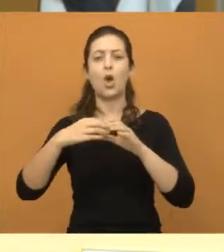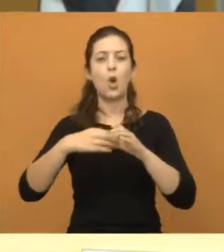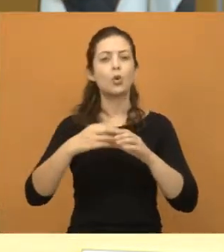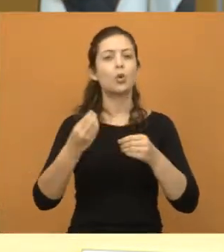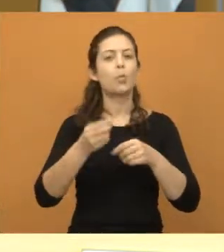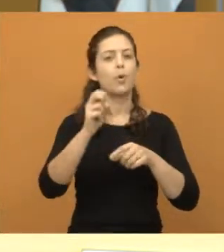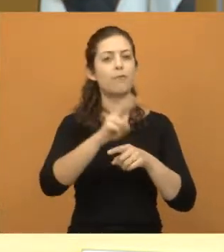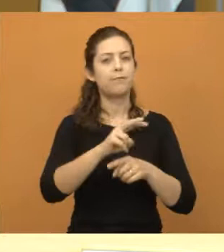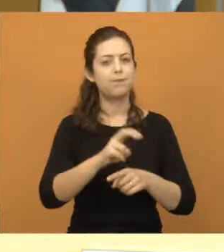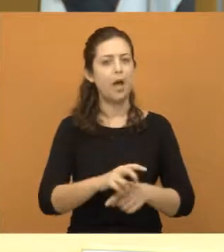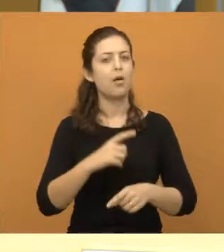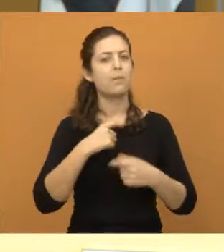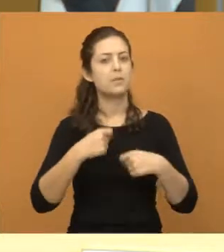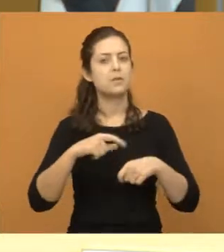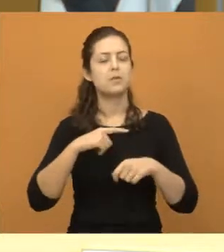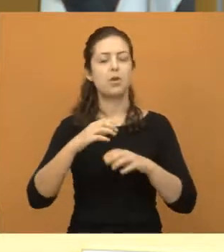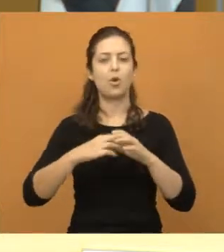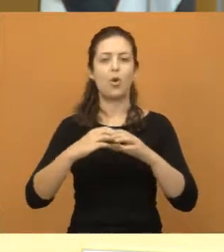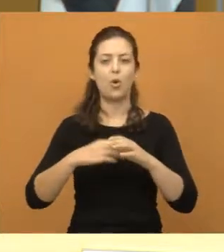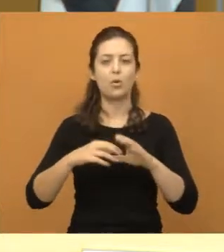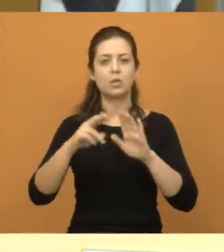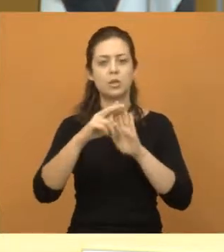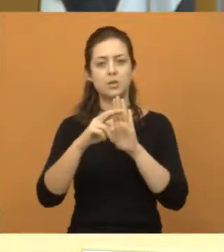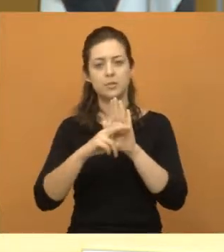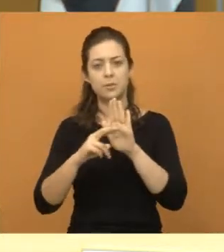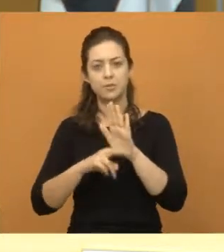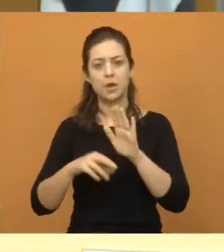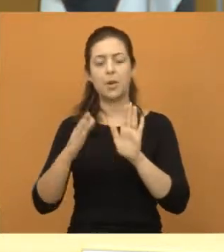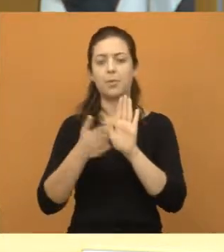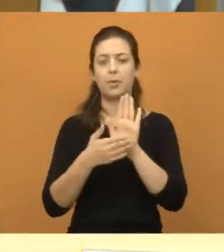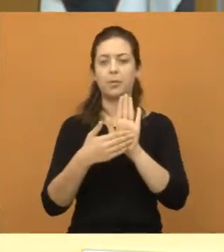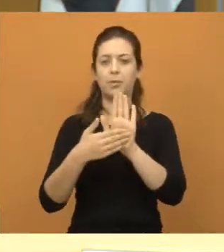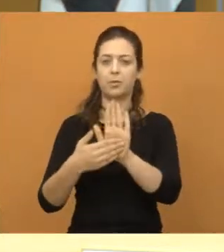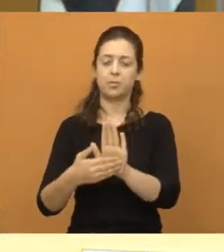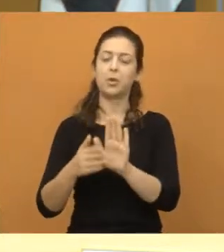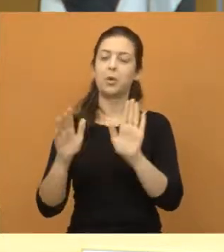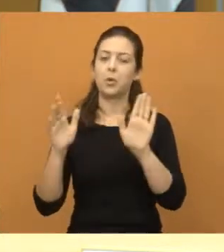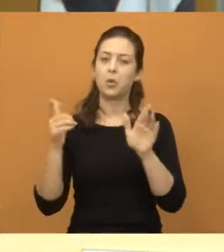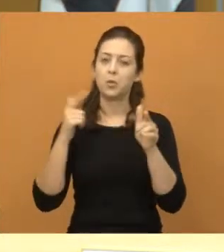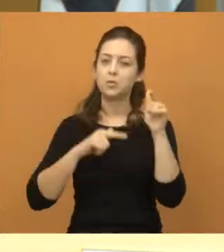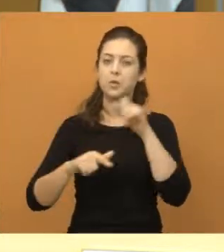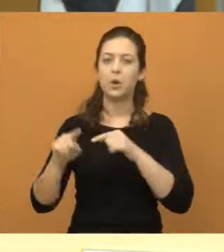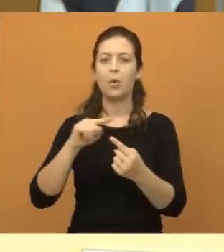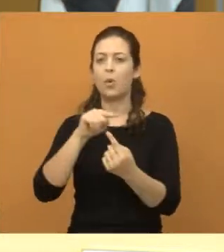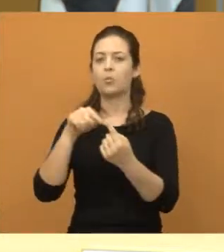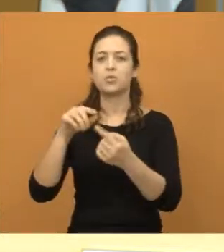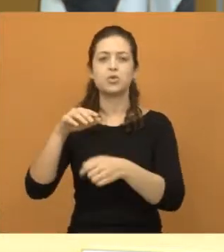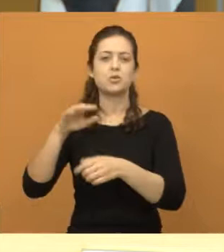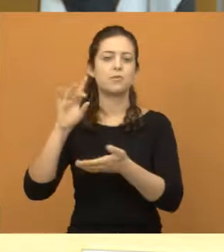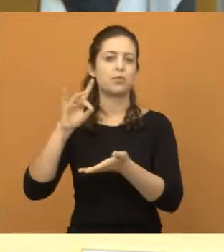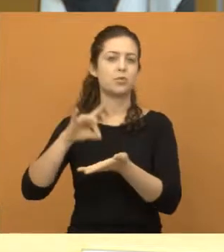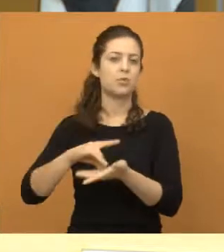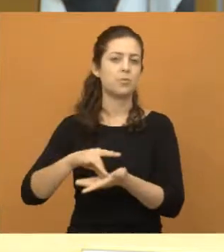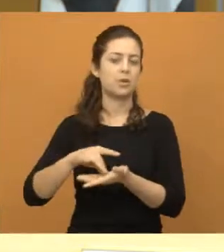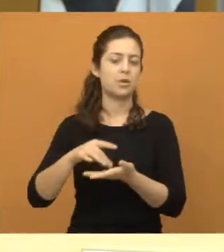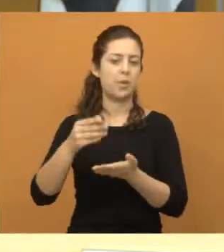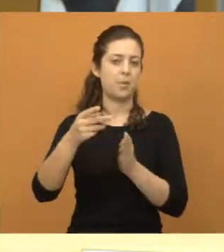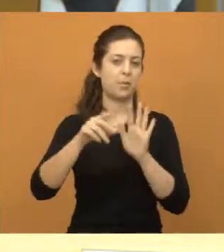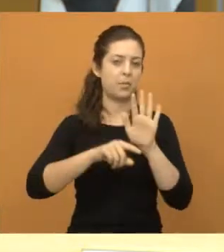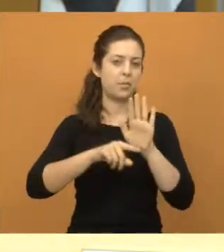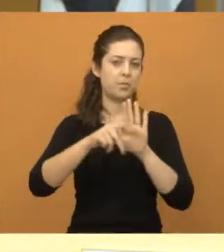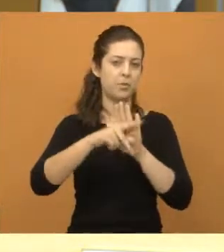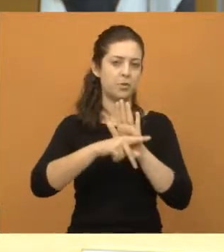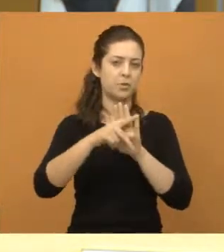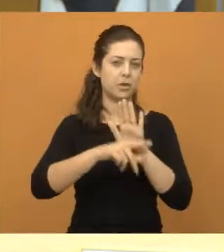público. Justificado nestes termos, a fim de que a proposta possa alcançar plenamente os seus objetivos, encaminhamos o projeto de